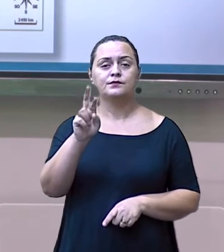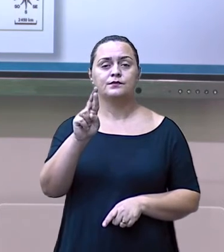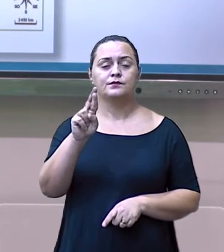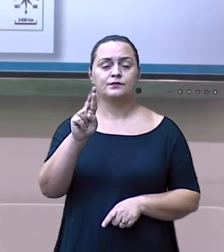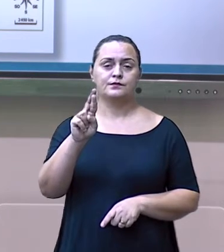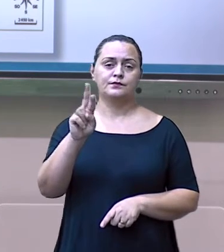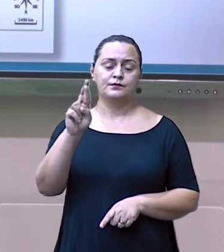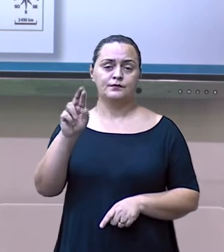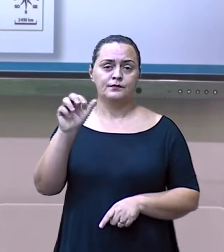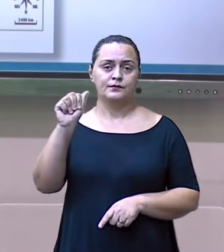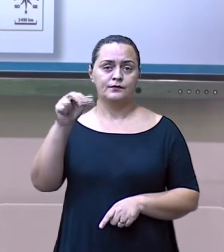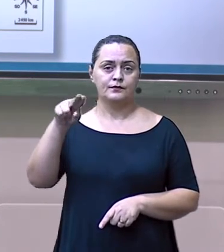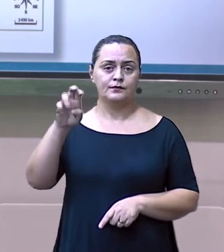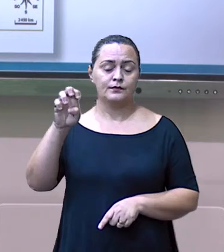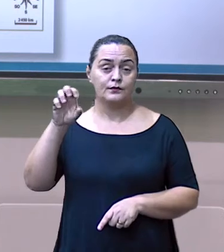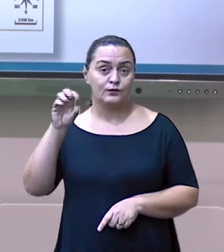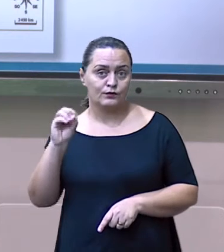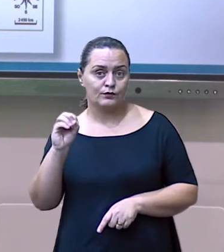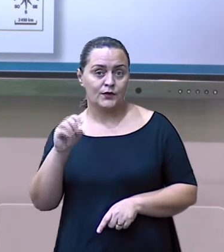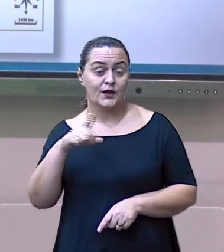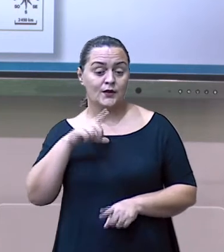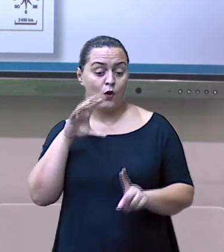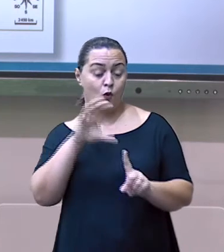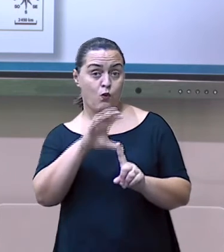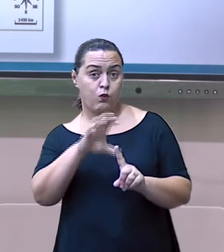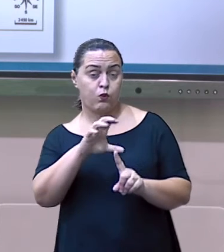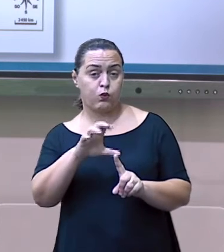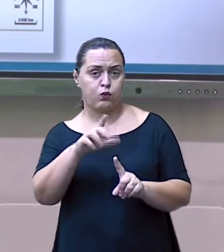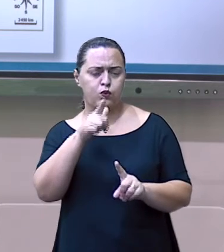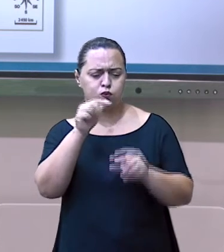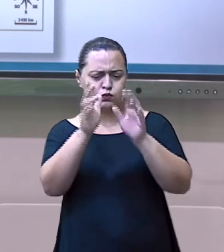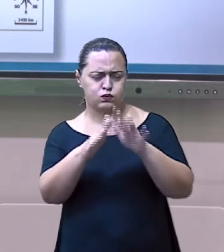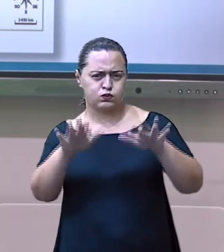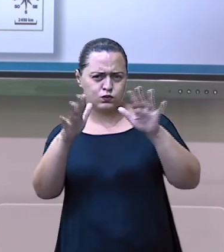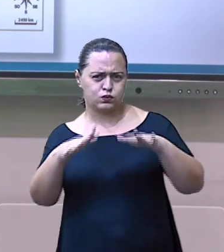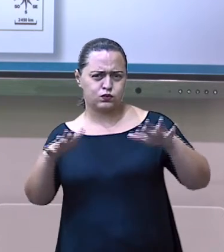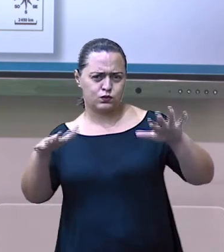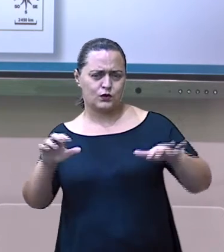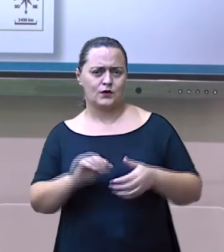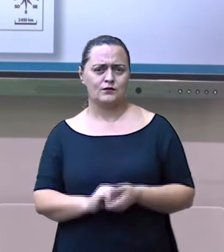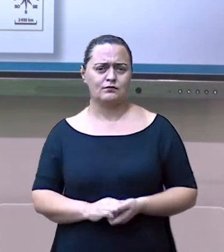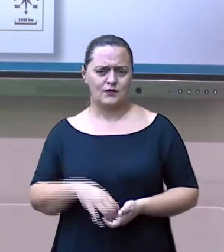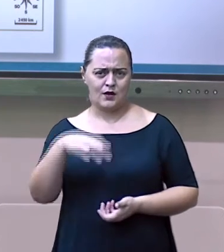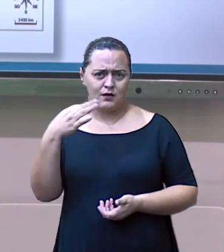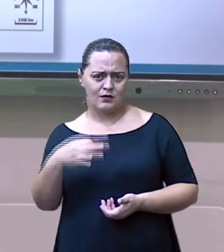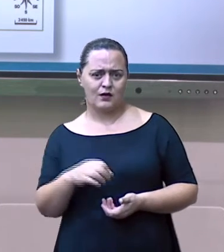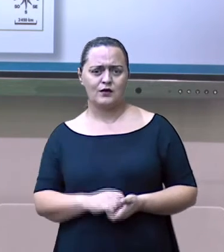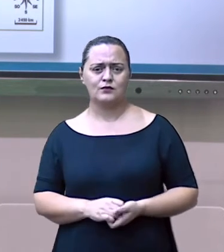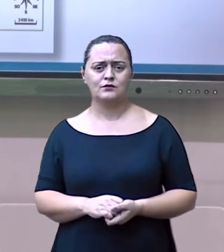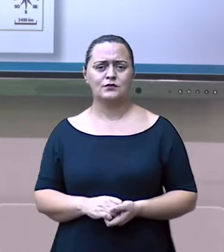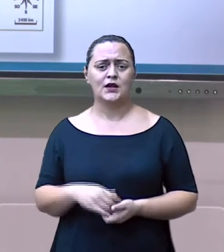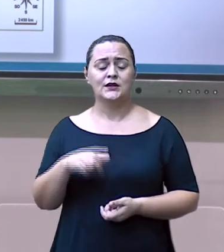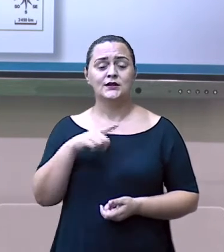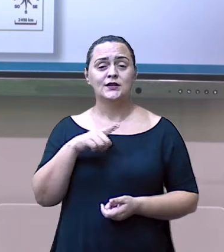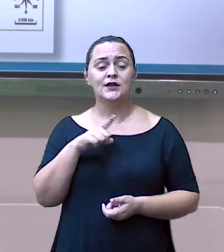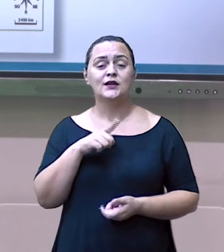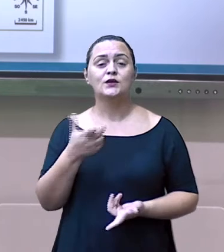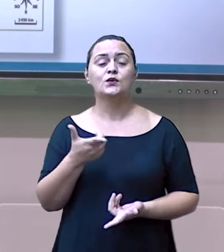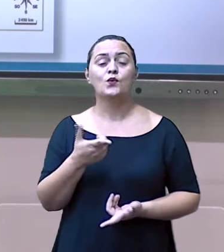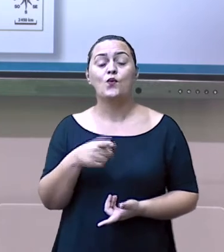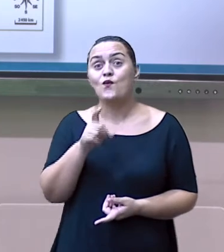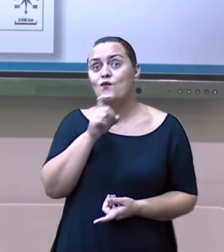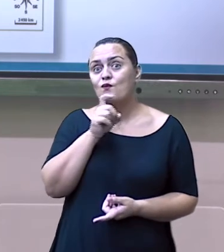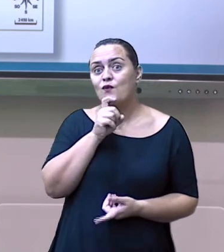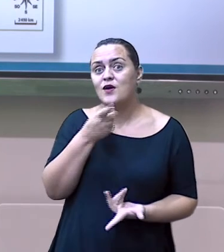influência do mar, tá? O temperado na zona temperada, o frio, o